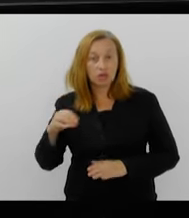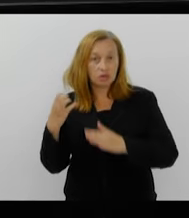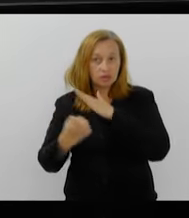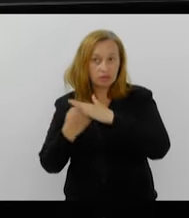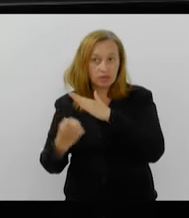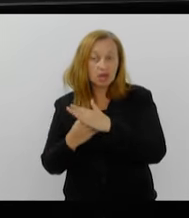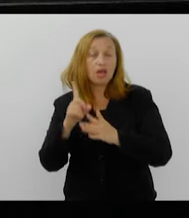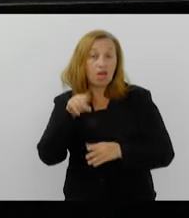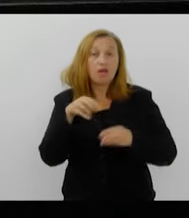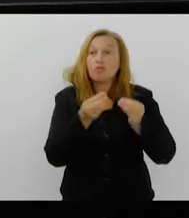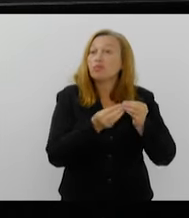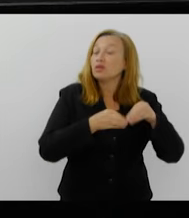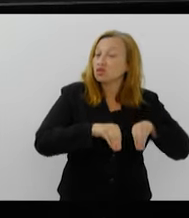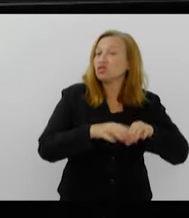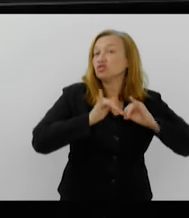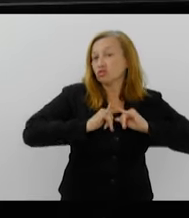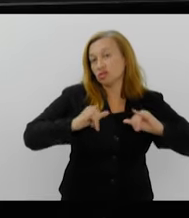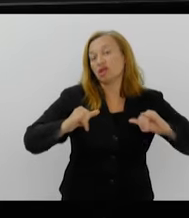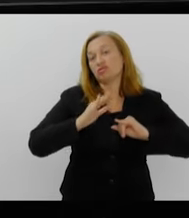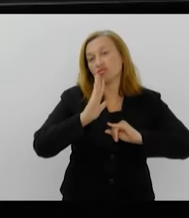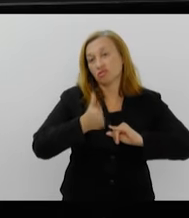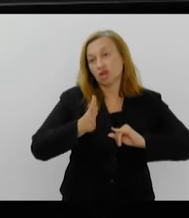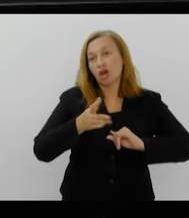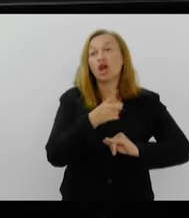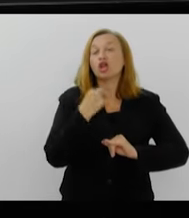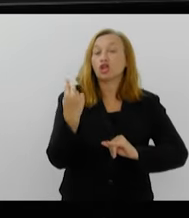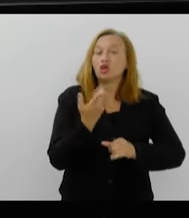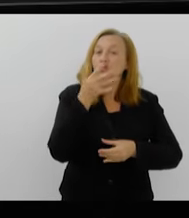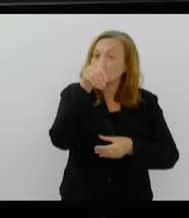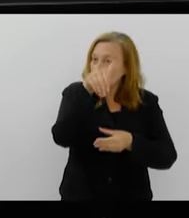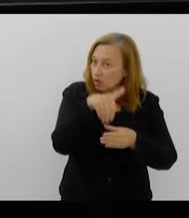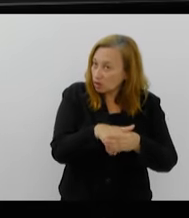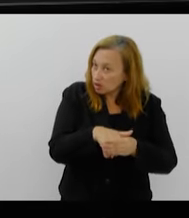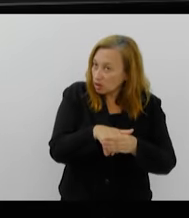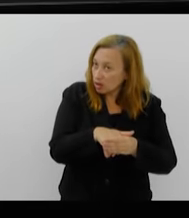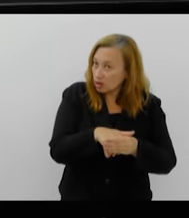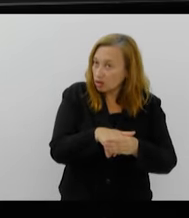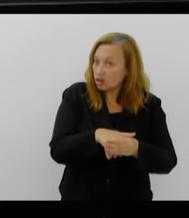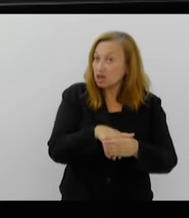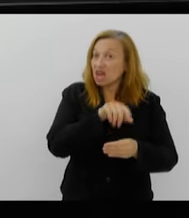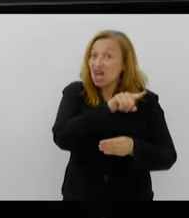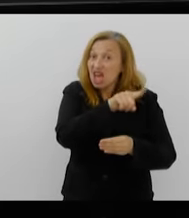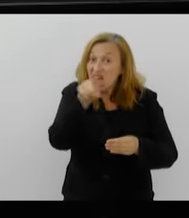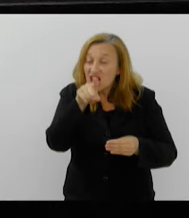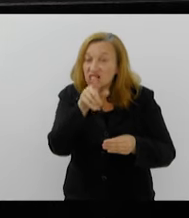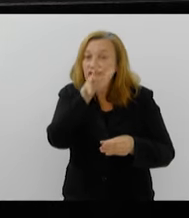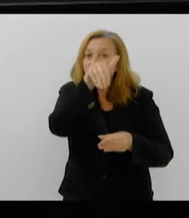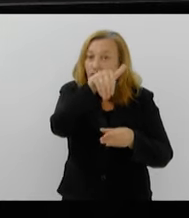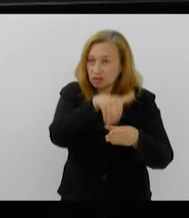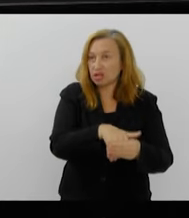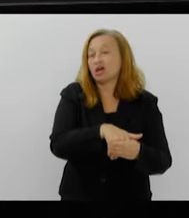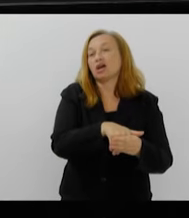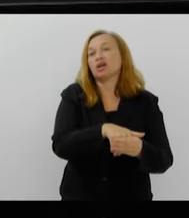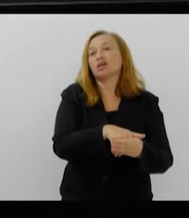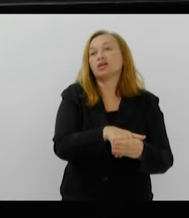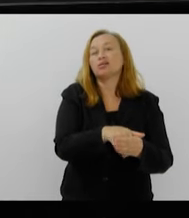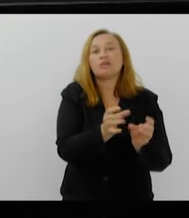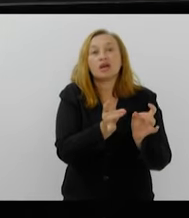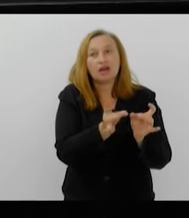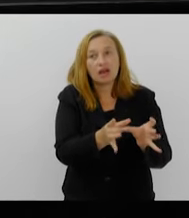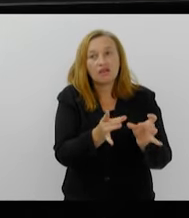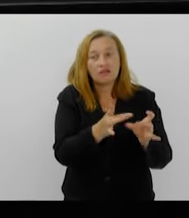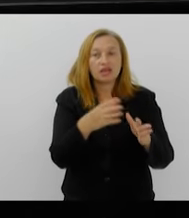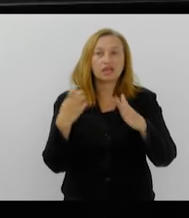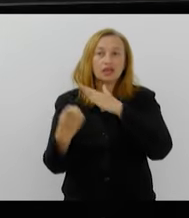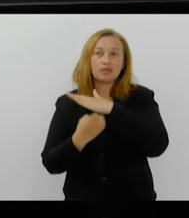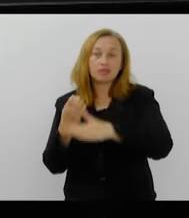um prejuízo anunciado. Nós votamos, nós não. Eles votaram pela venda da